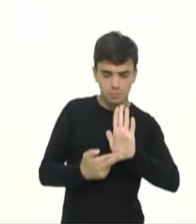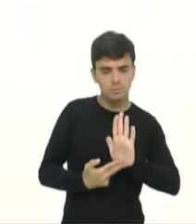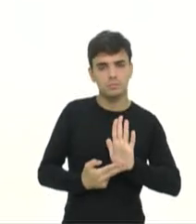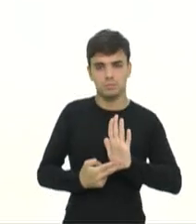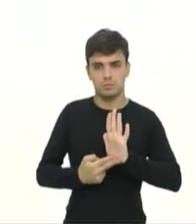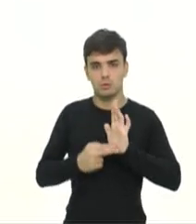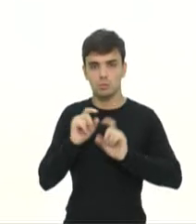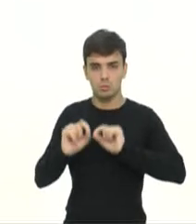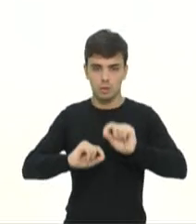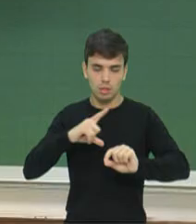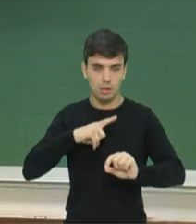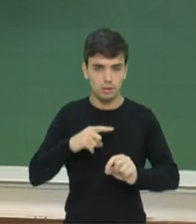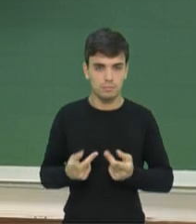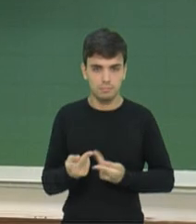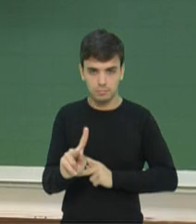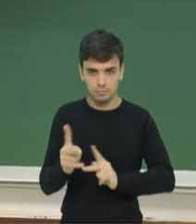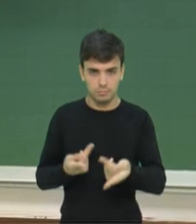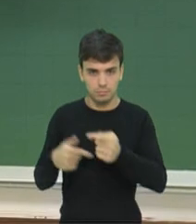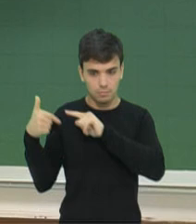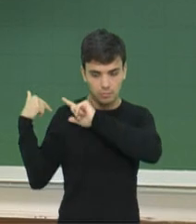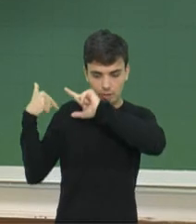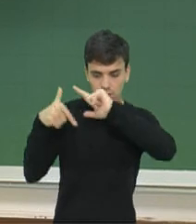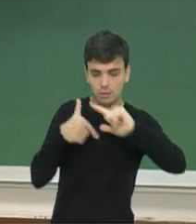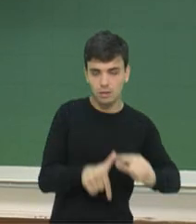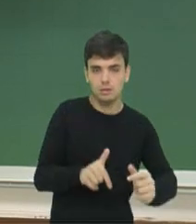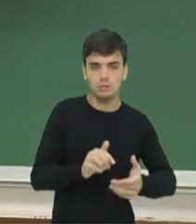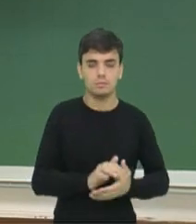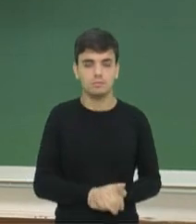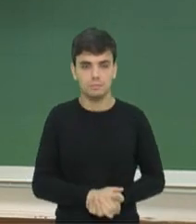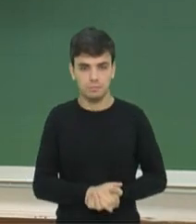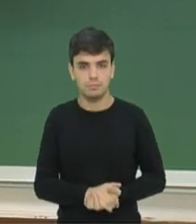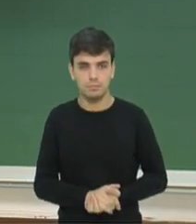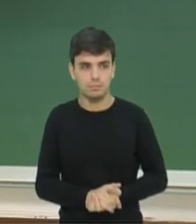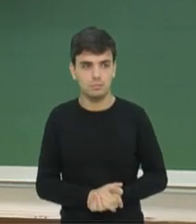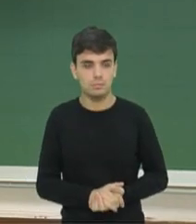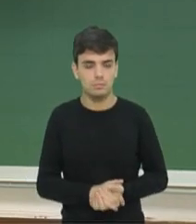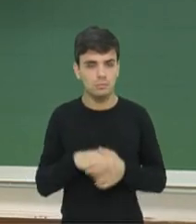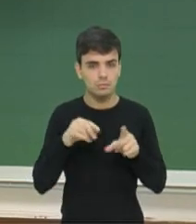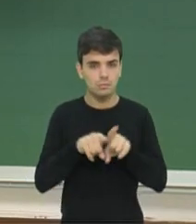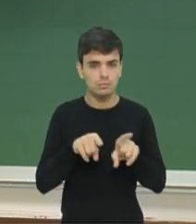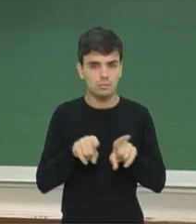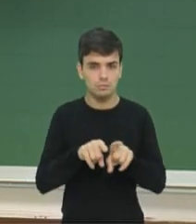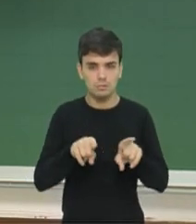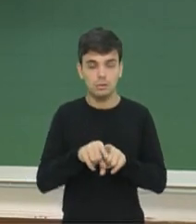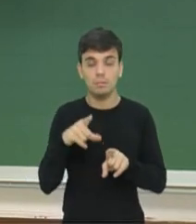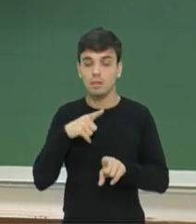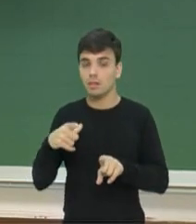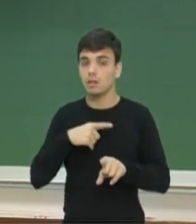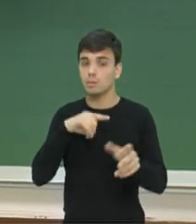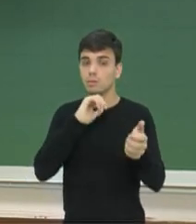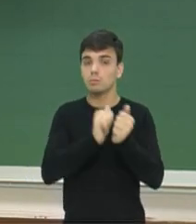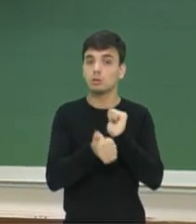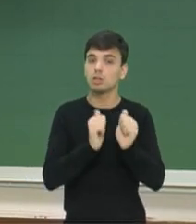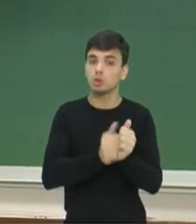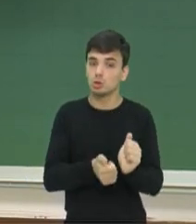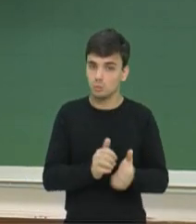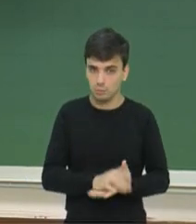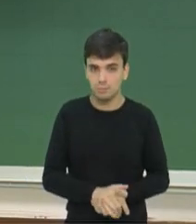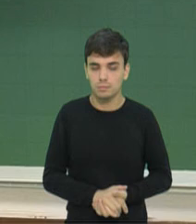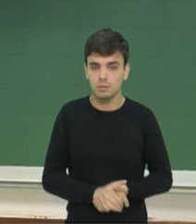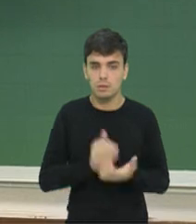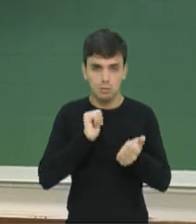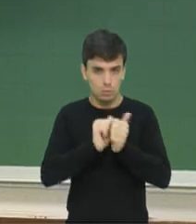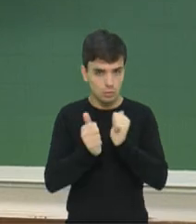Então, nós temos o Karatê do tradicional, que é a modalidade da criação lá, né, e temos o Karatê esportivo. Então, é a parte esportiva que